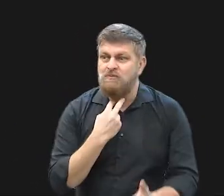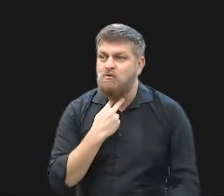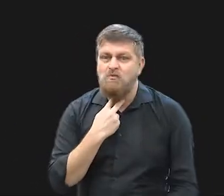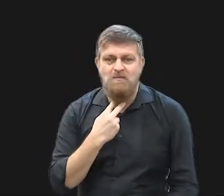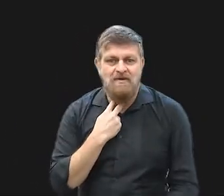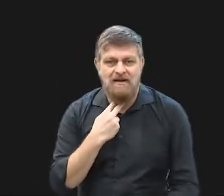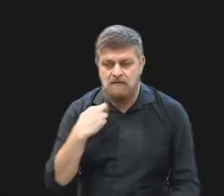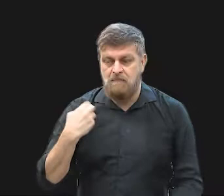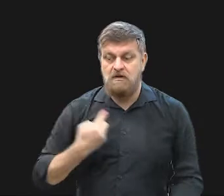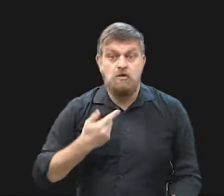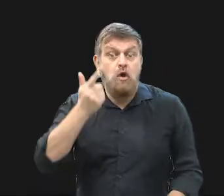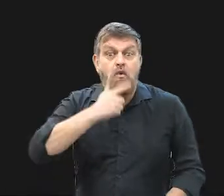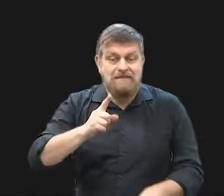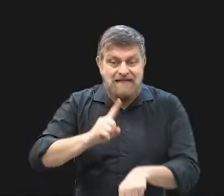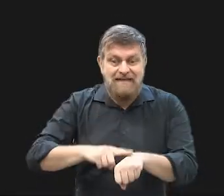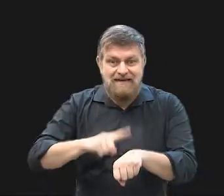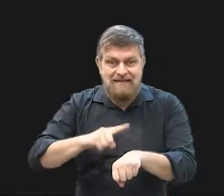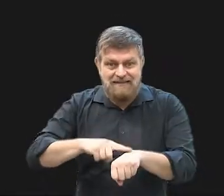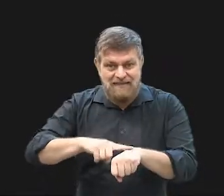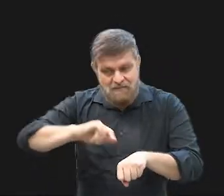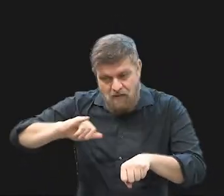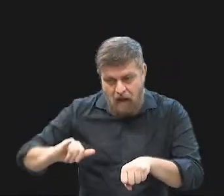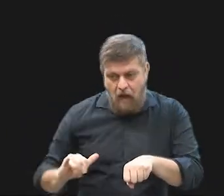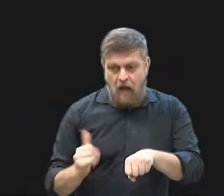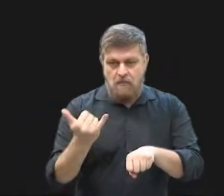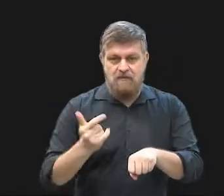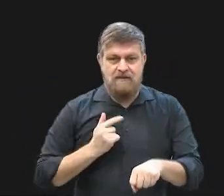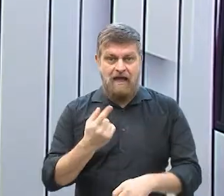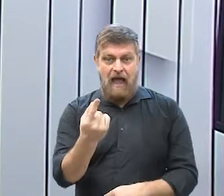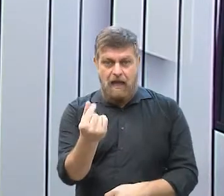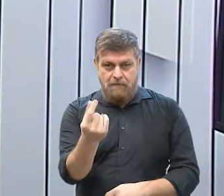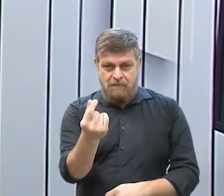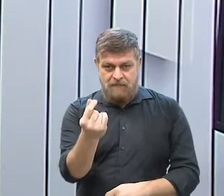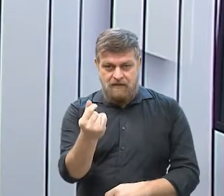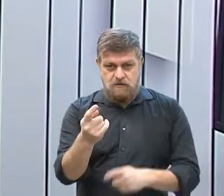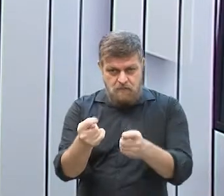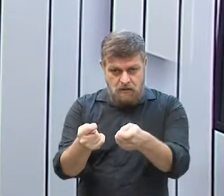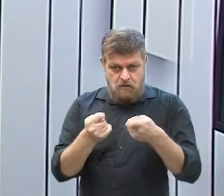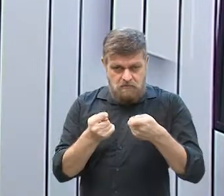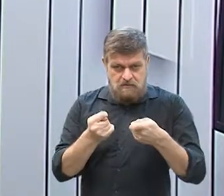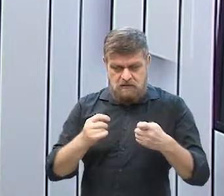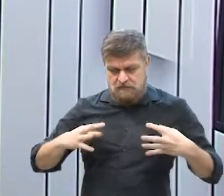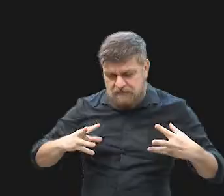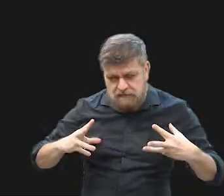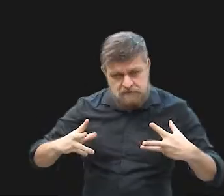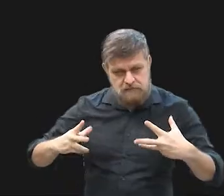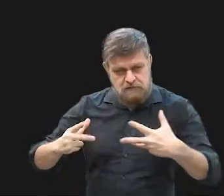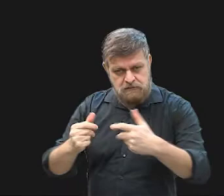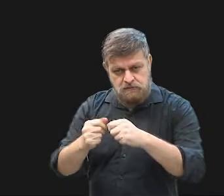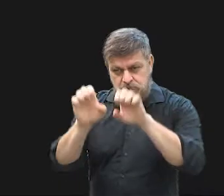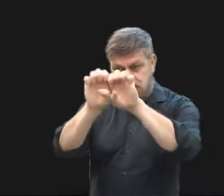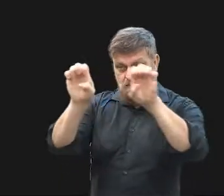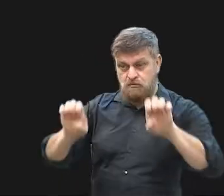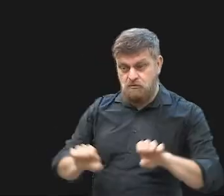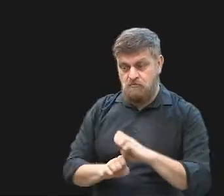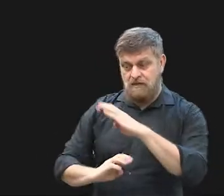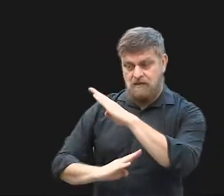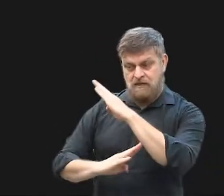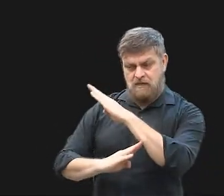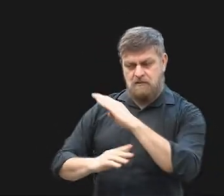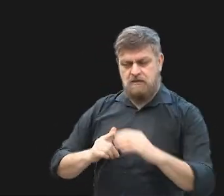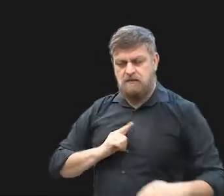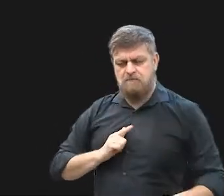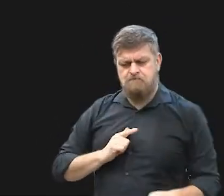ter agilidade, para reduzir os custos, né? Sim. De tudo, né? De toda uma estrutura aí que a Câmara tem. Então tem